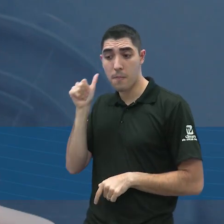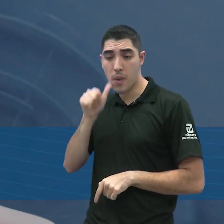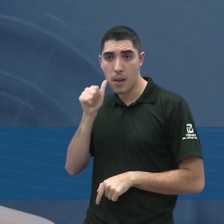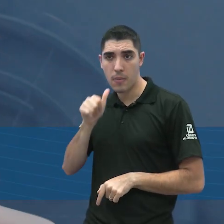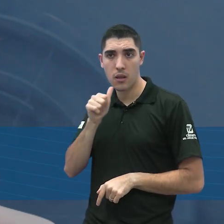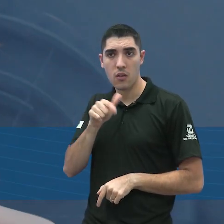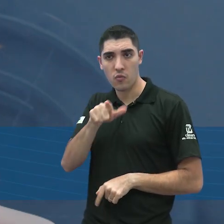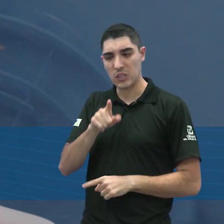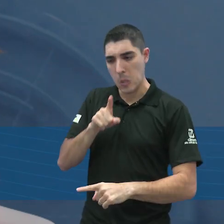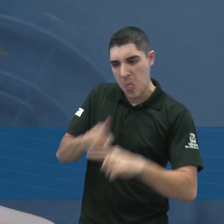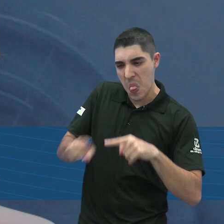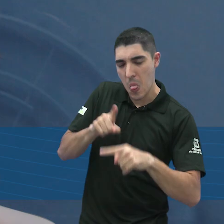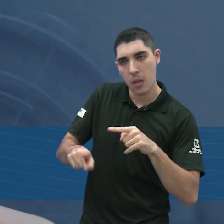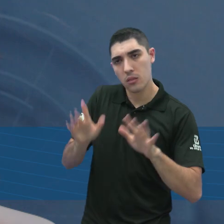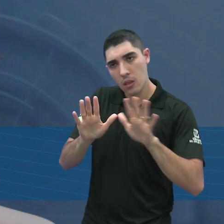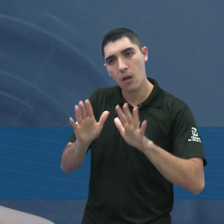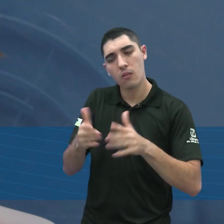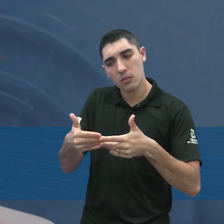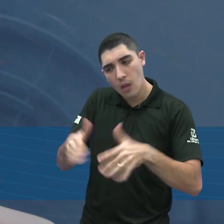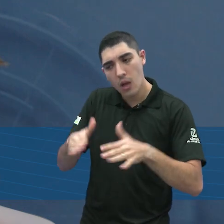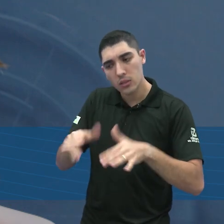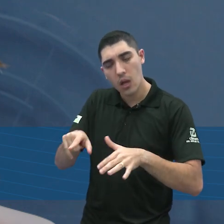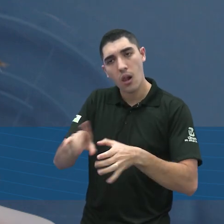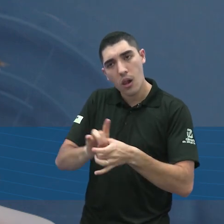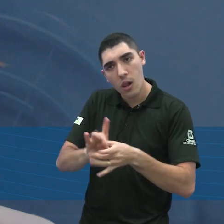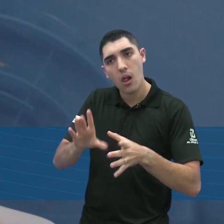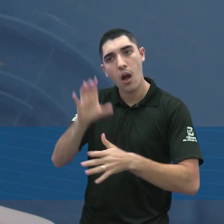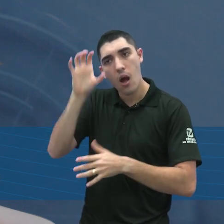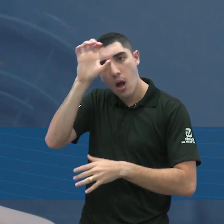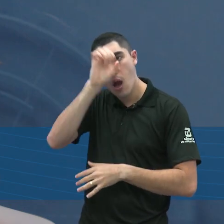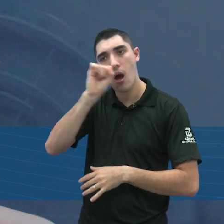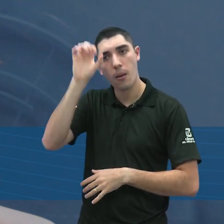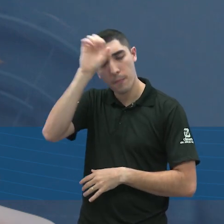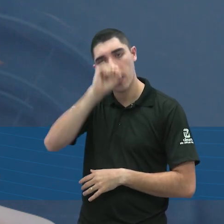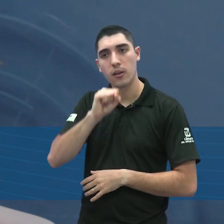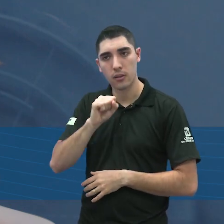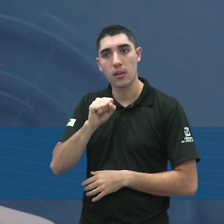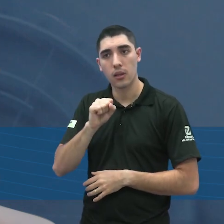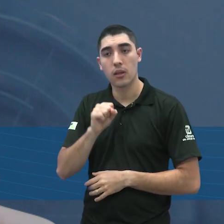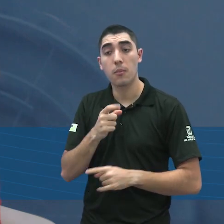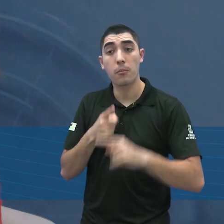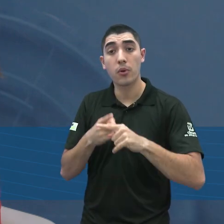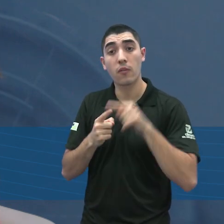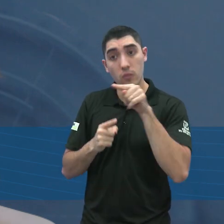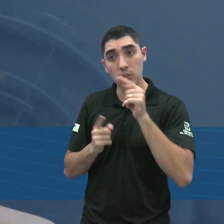da menina, deixar um pouquinho mais solto no sentido de